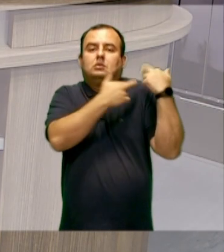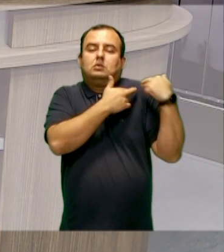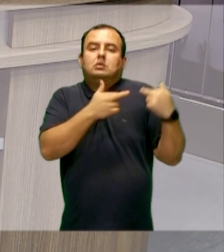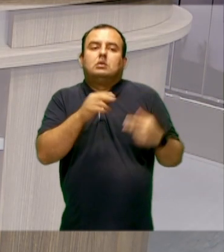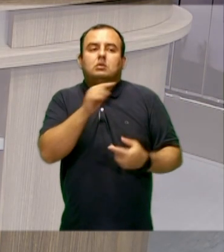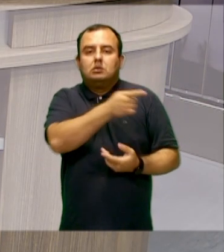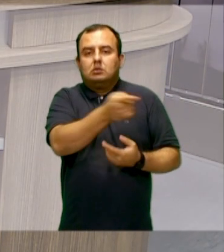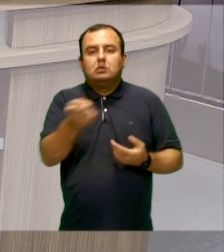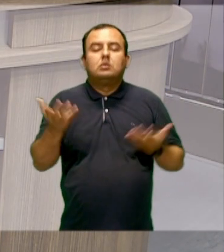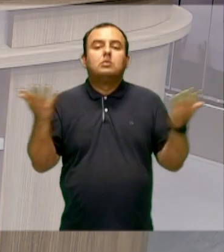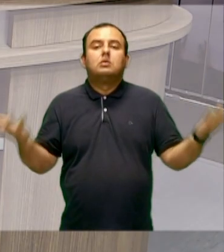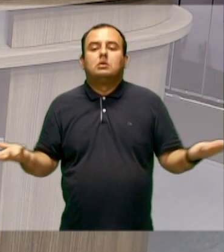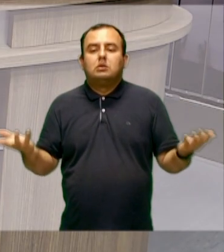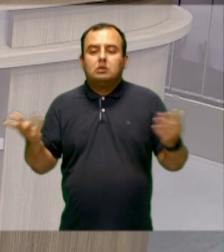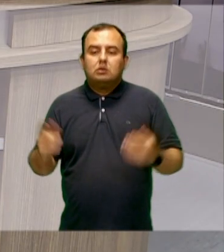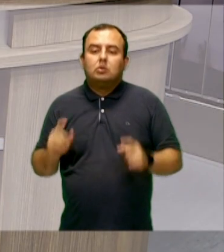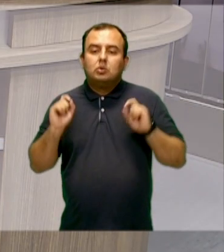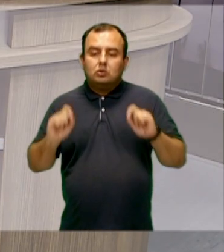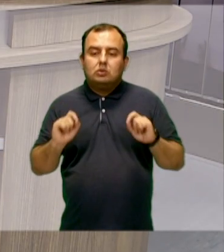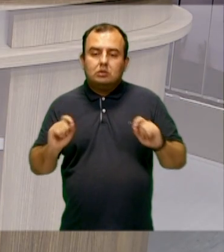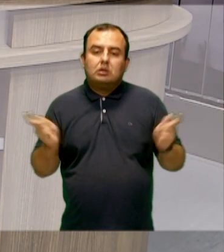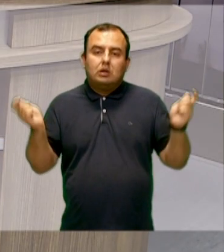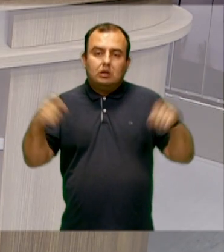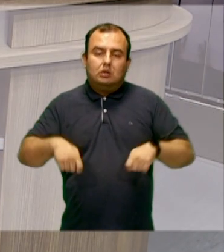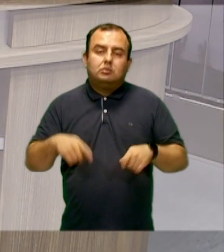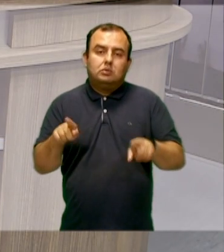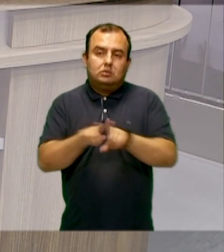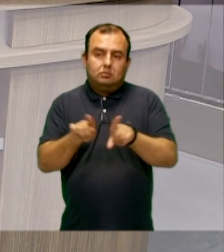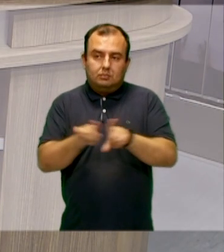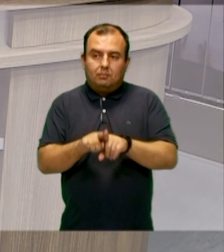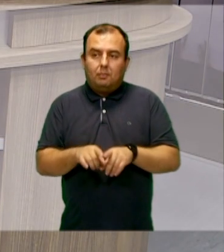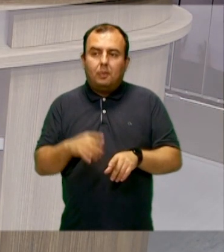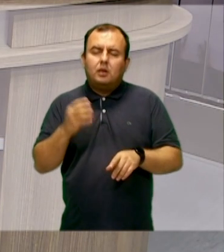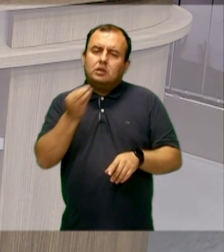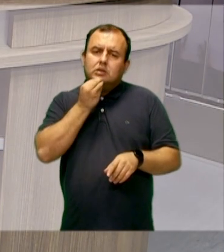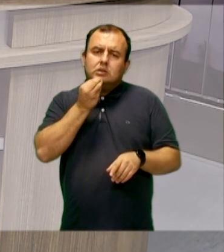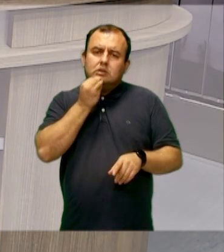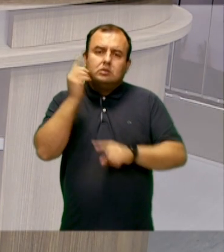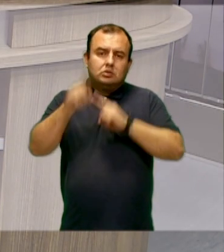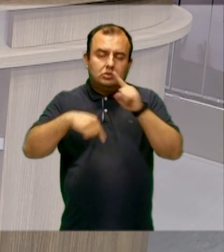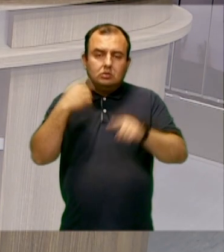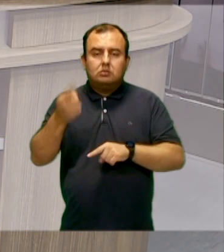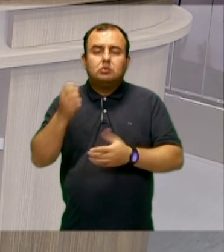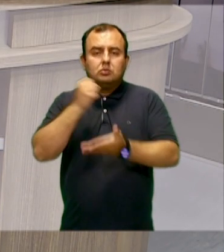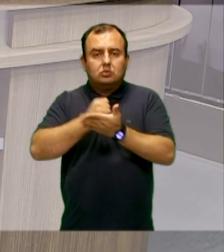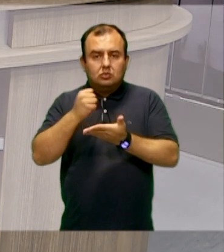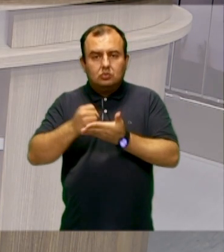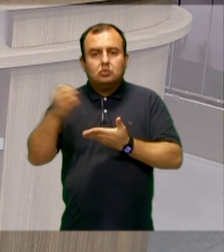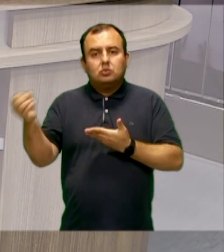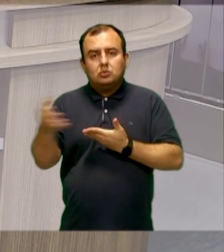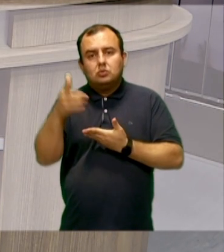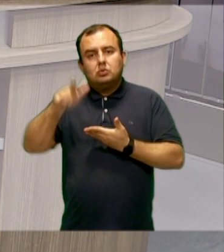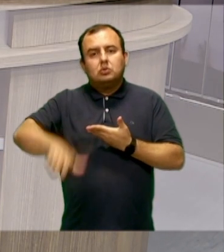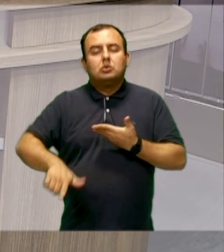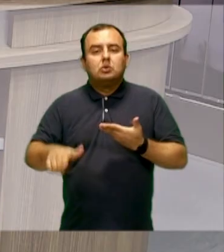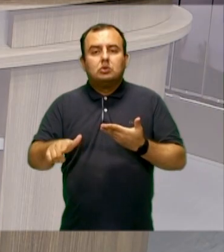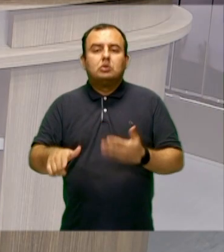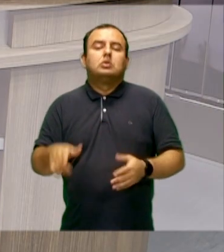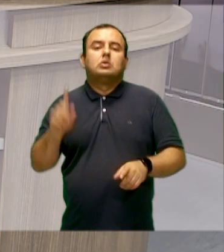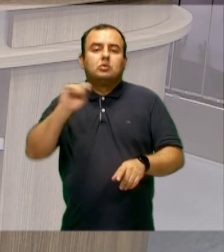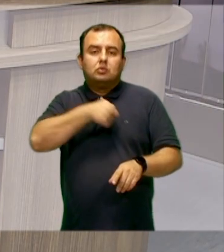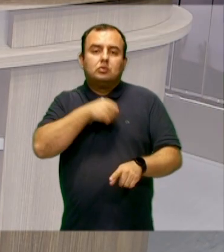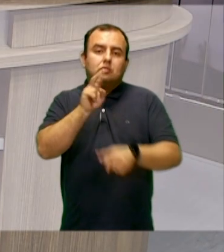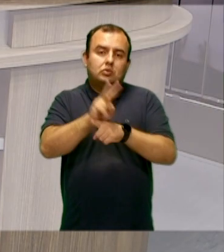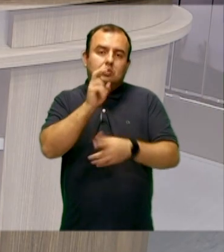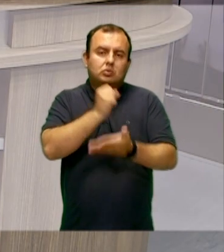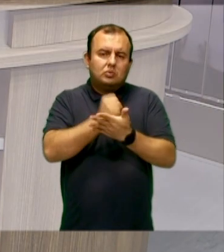dele para aquilo ali. E se ele está apto para aquilo ou não, né? Obviamente, depois, os contratos vão sendo renovados, as mesmas pessoas acabam ficando como fiscais do